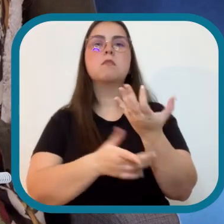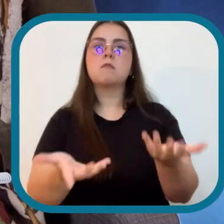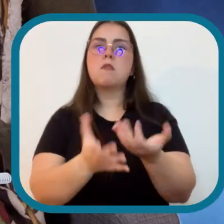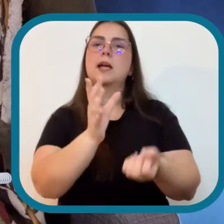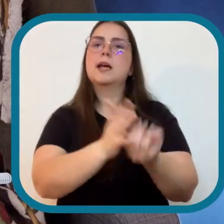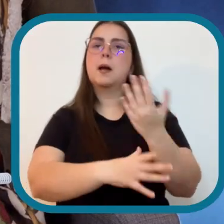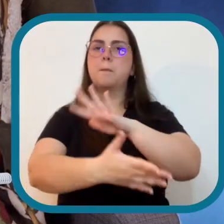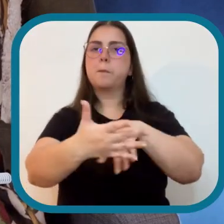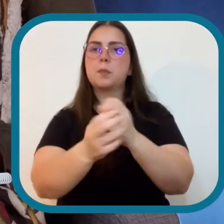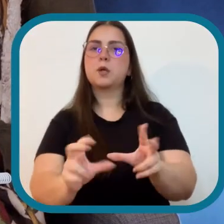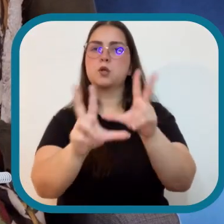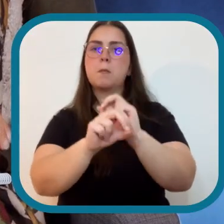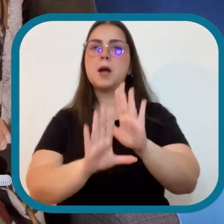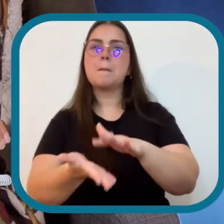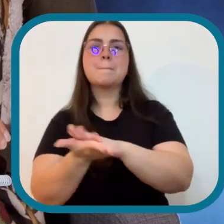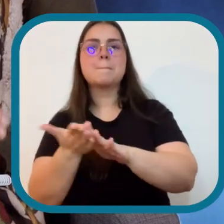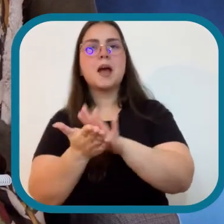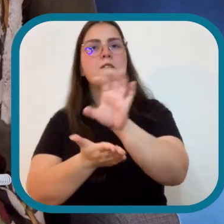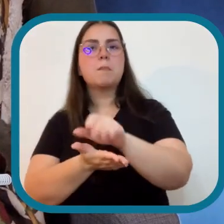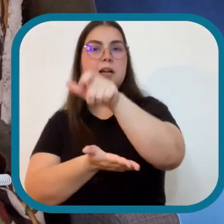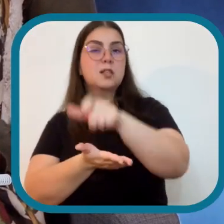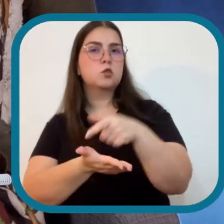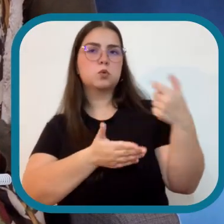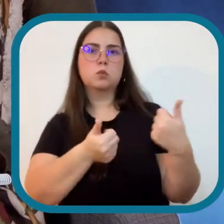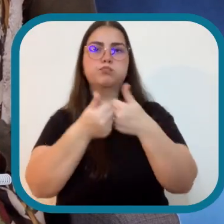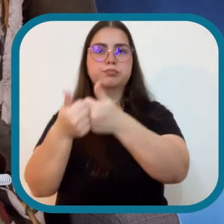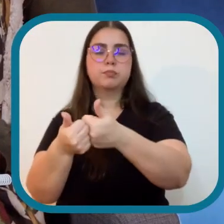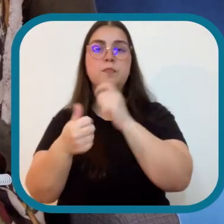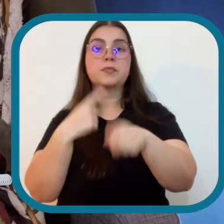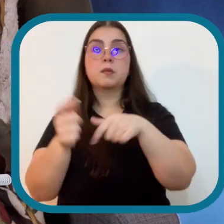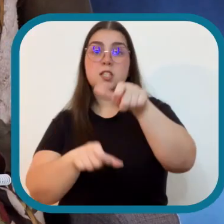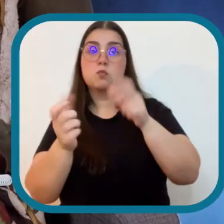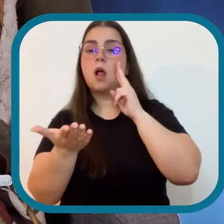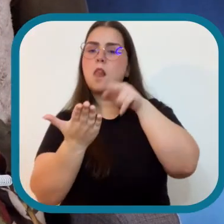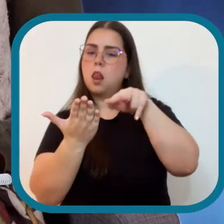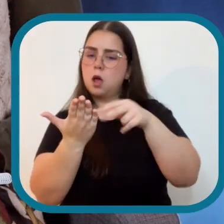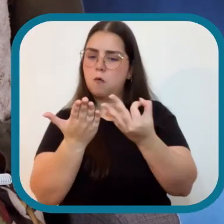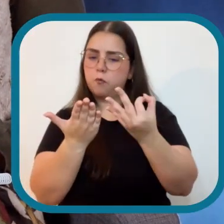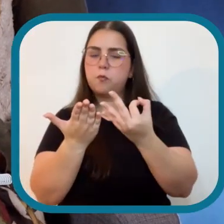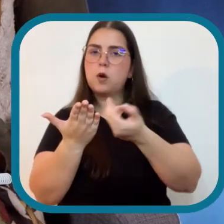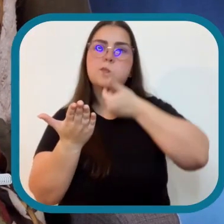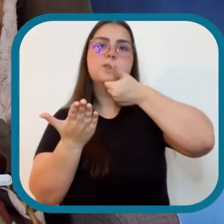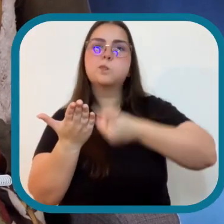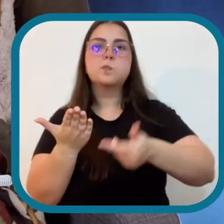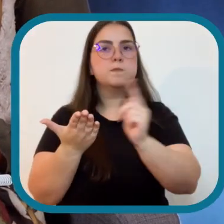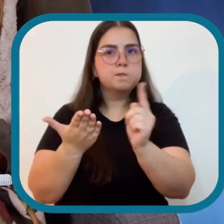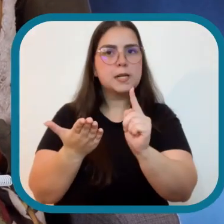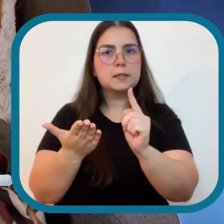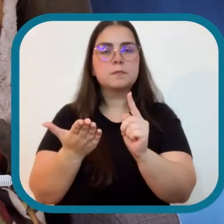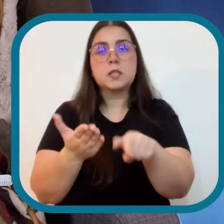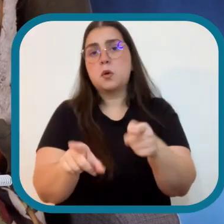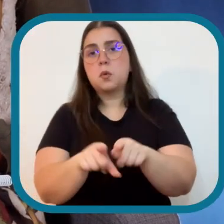poemas novos, mas com base no estilo daqueles autores. E as pessoas que leram, que não eram especialistas, lá está, não eram